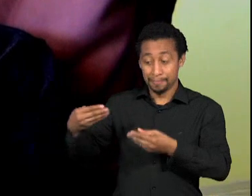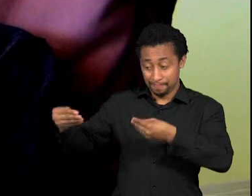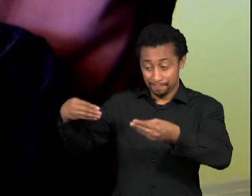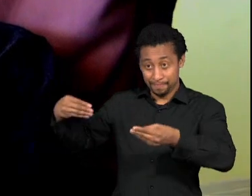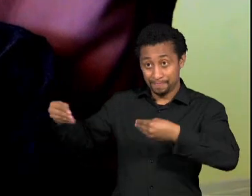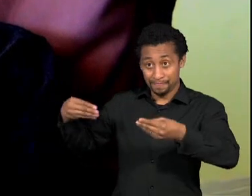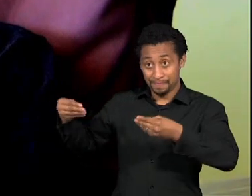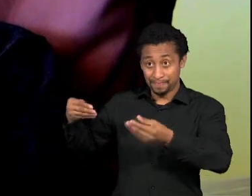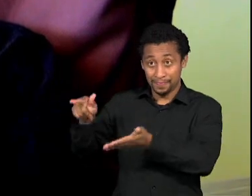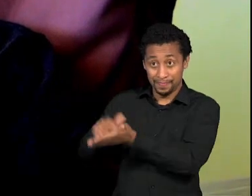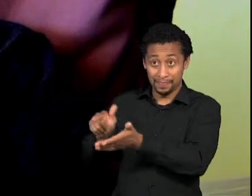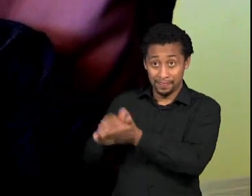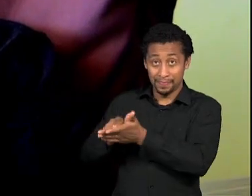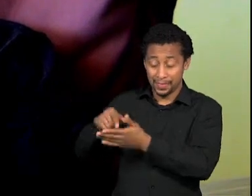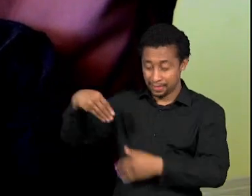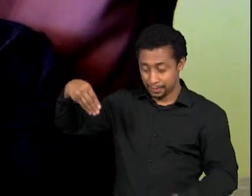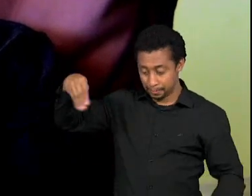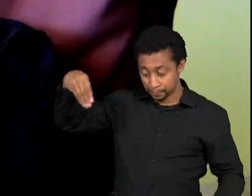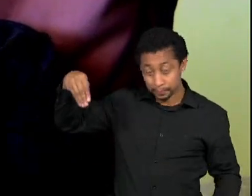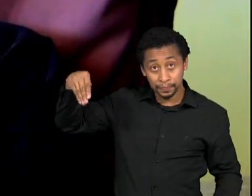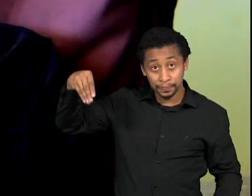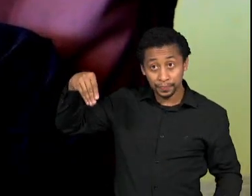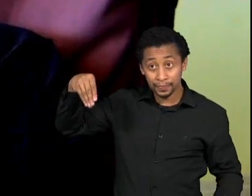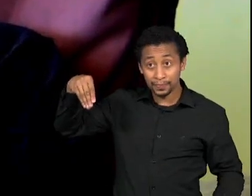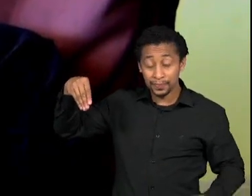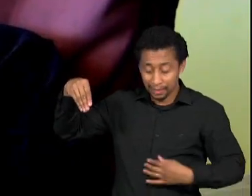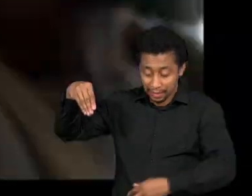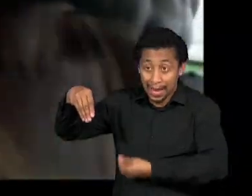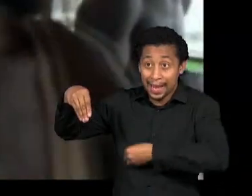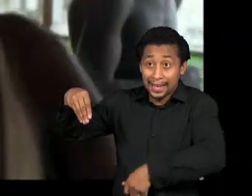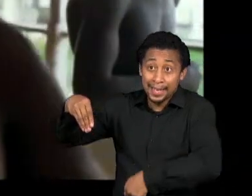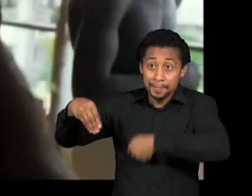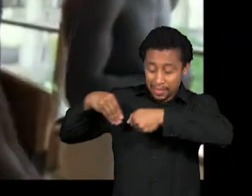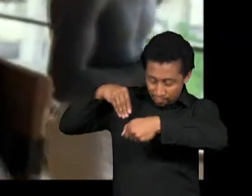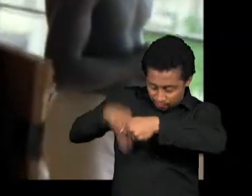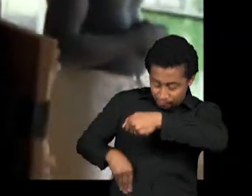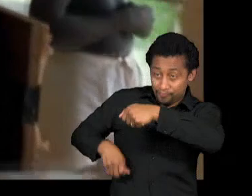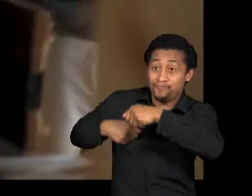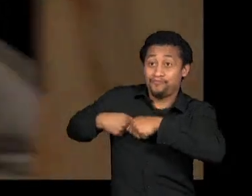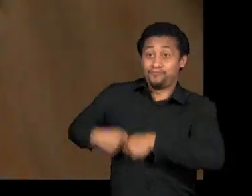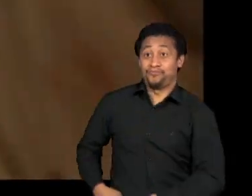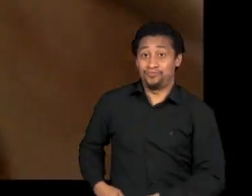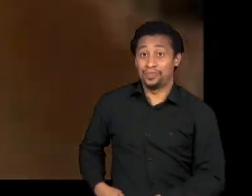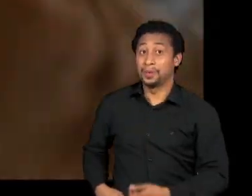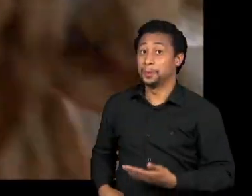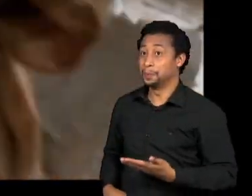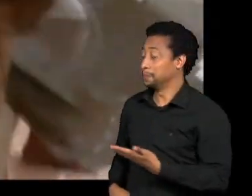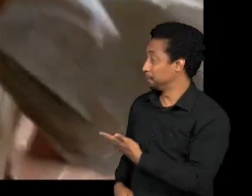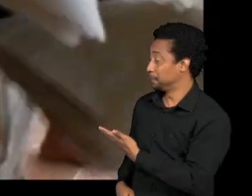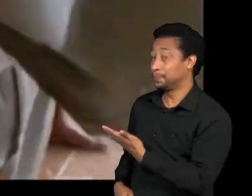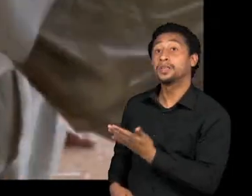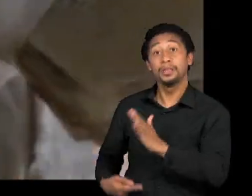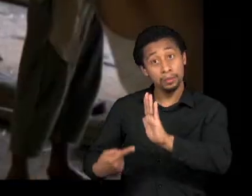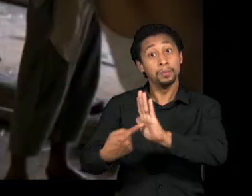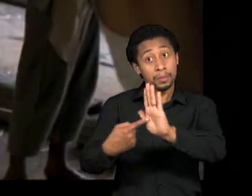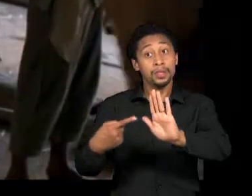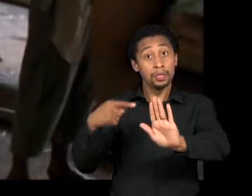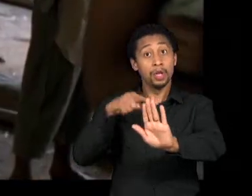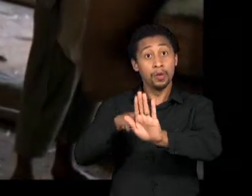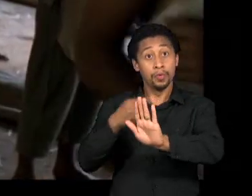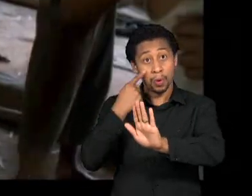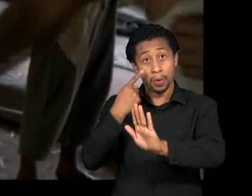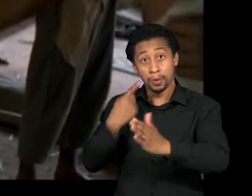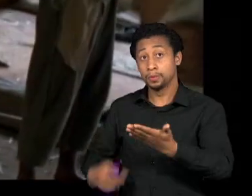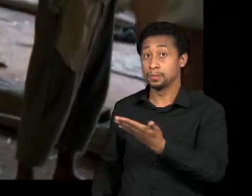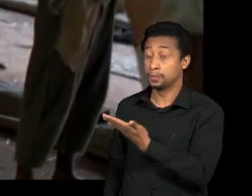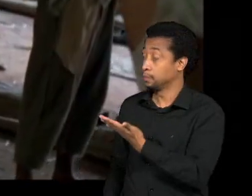pelo escritor debaixo da camisa, que é a metáfora